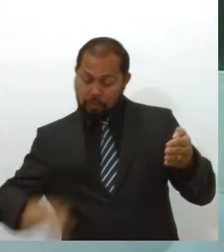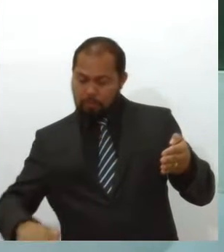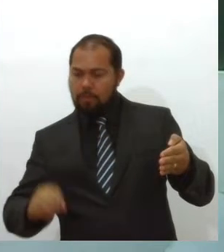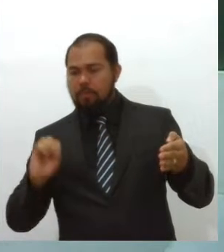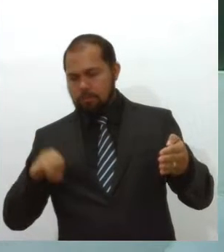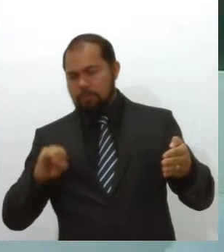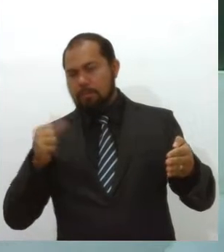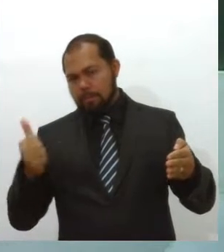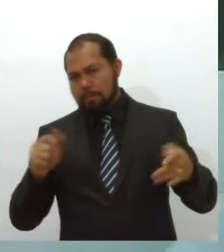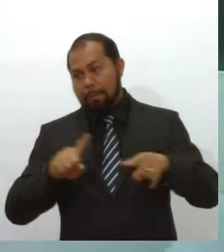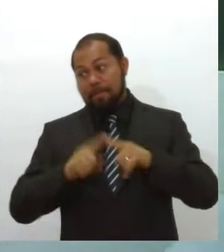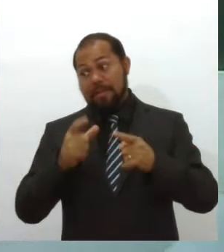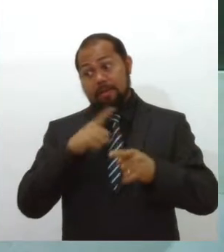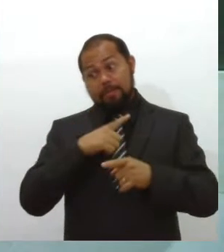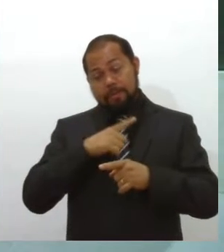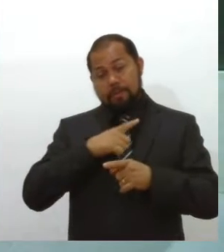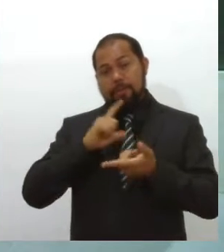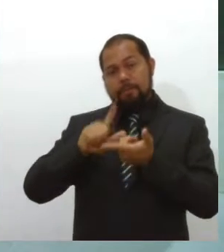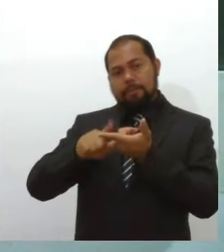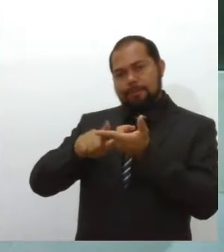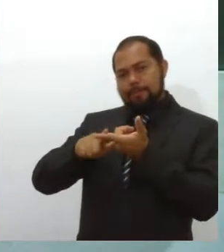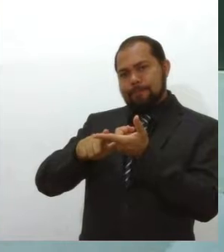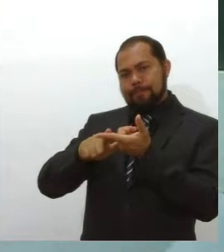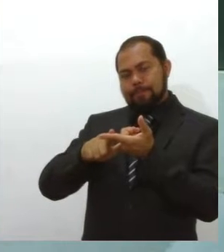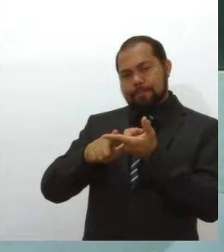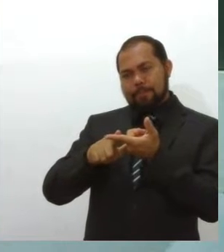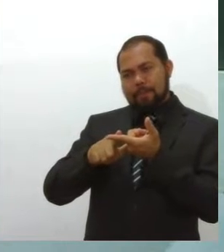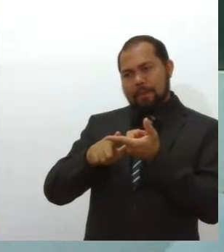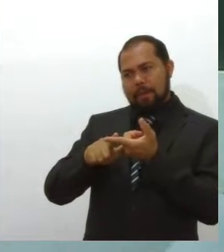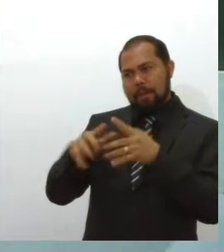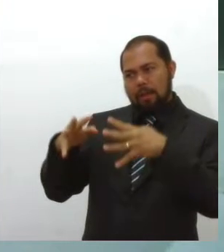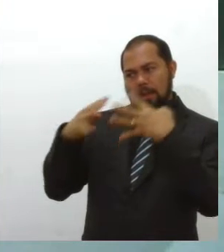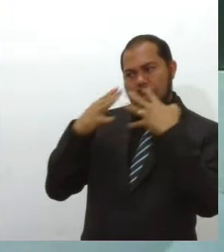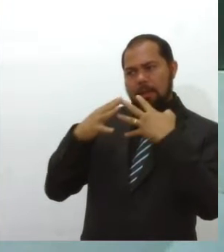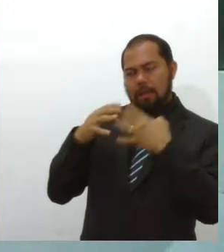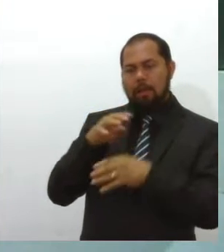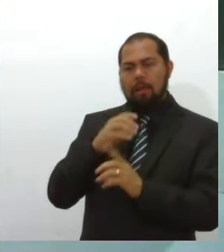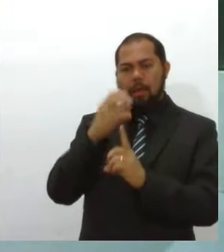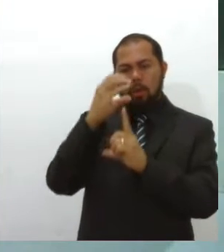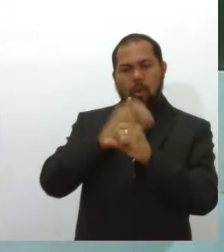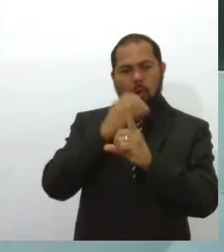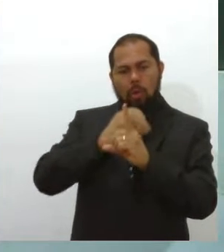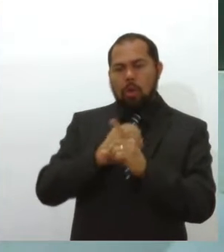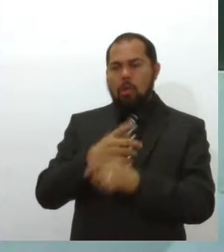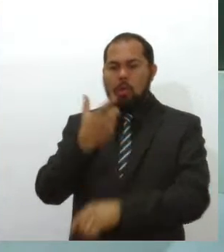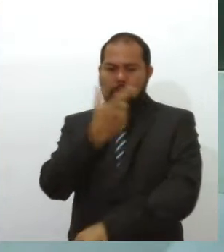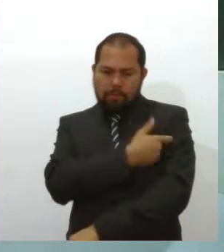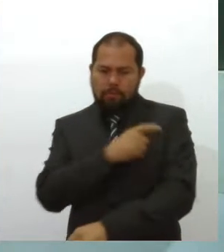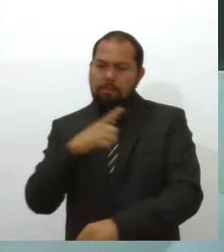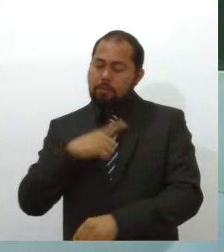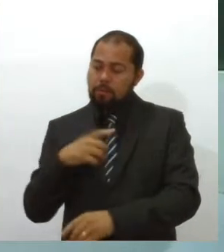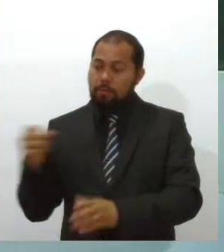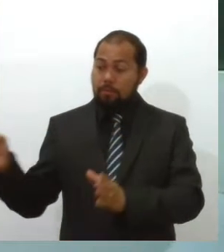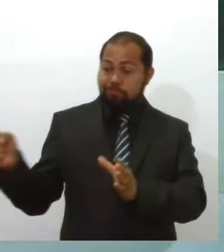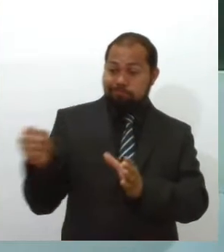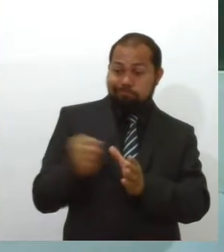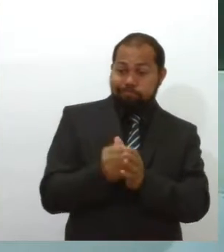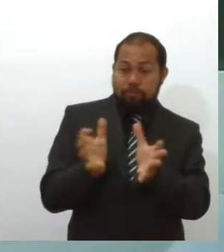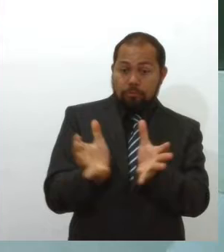tem também que se atentar para o calendário vacinal que inclui outros grupos, como é o caso dos idosos,